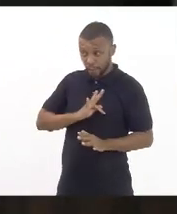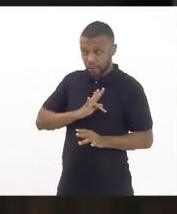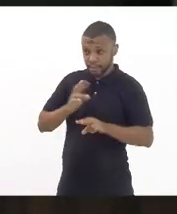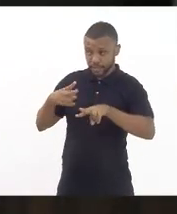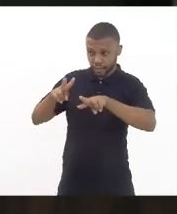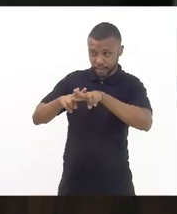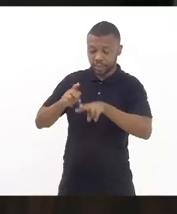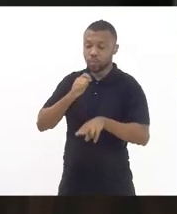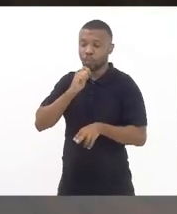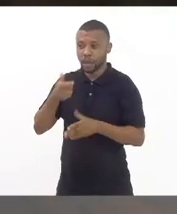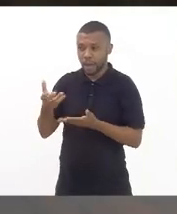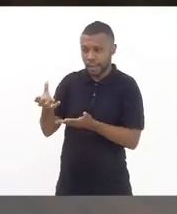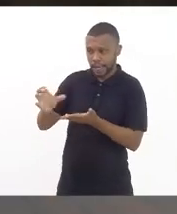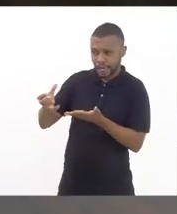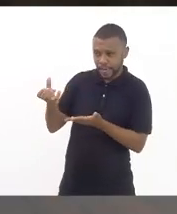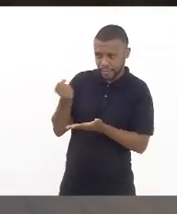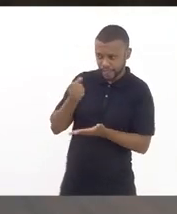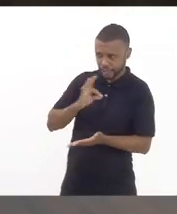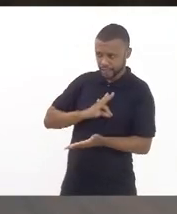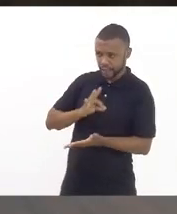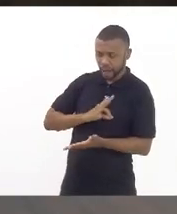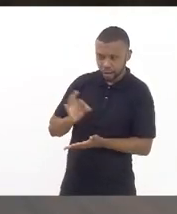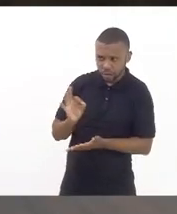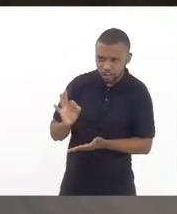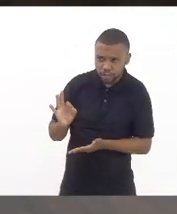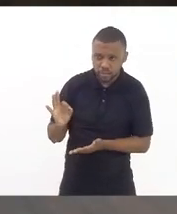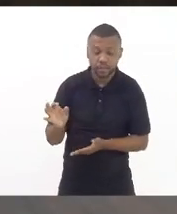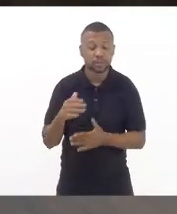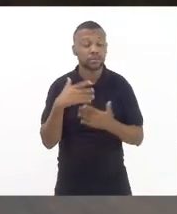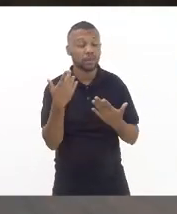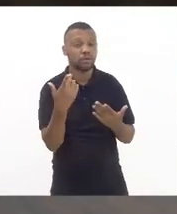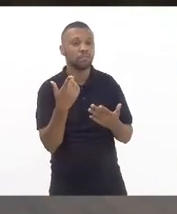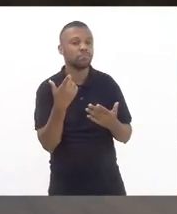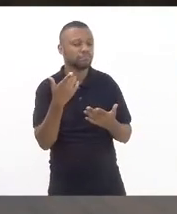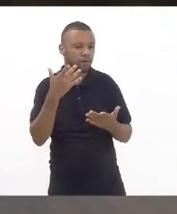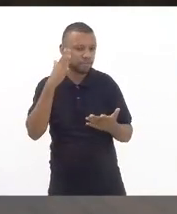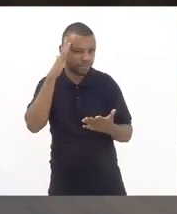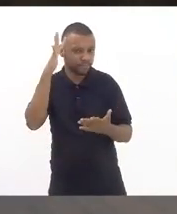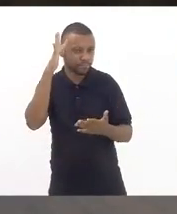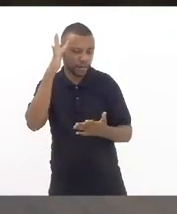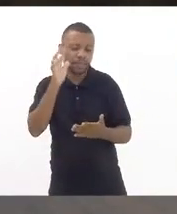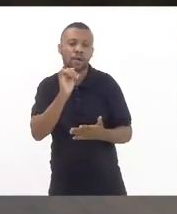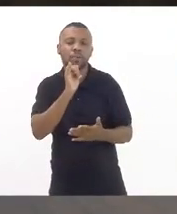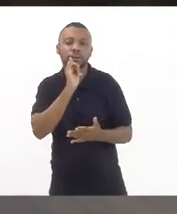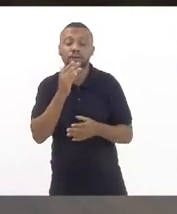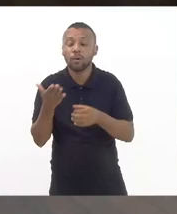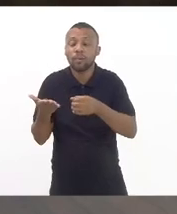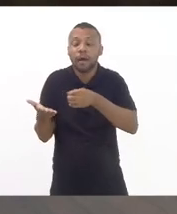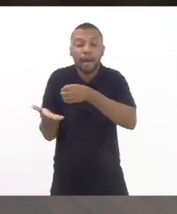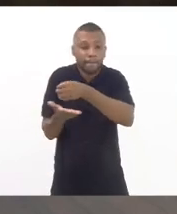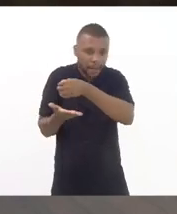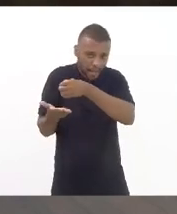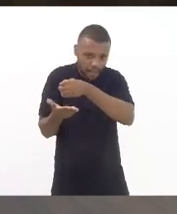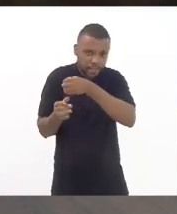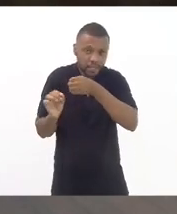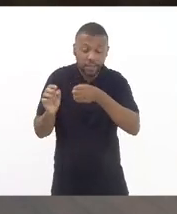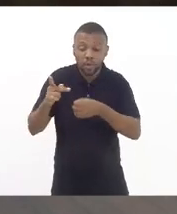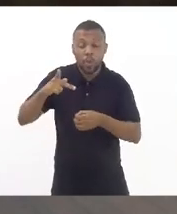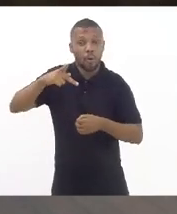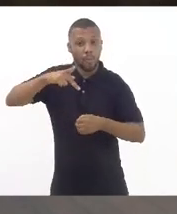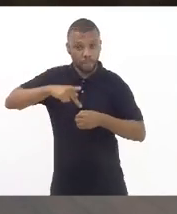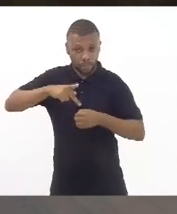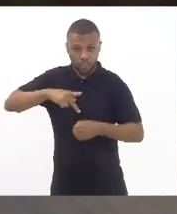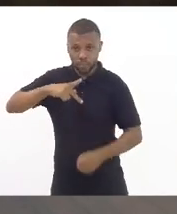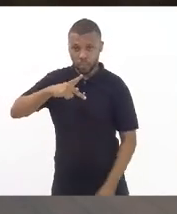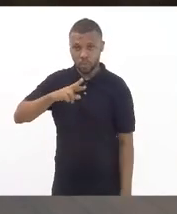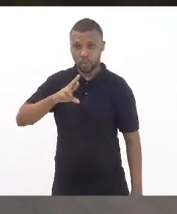excedendo. Vamos partir da premissa que o procurador que lhe explicou isso tenha razão, que não